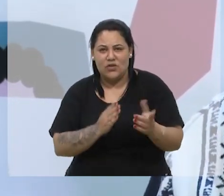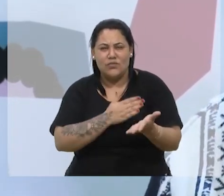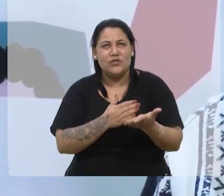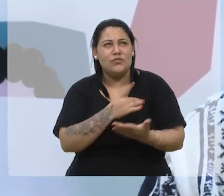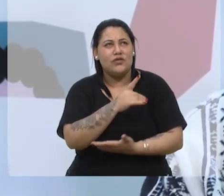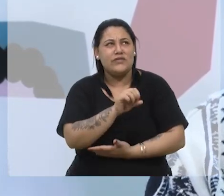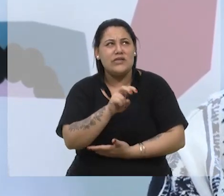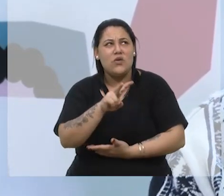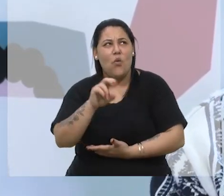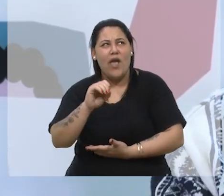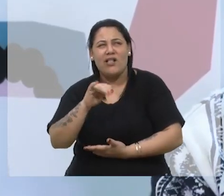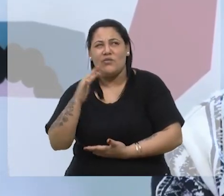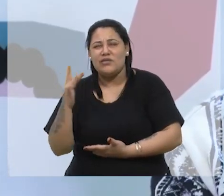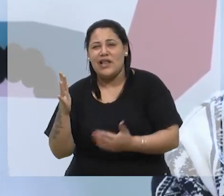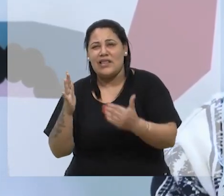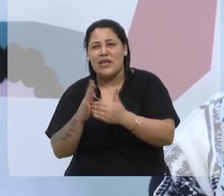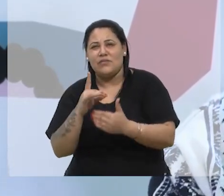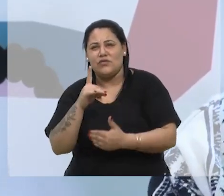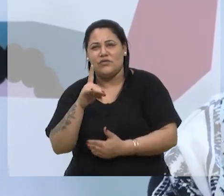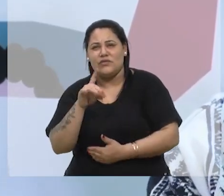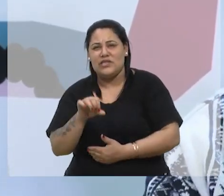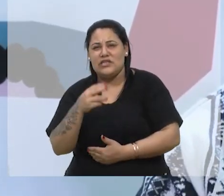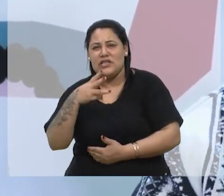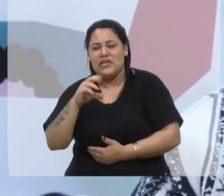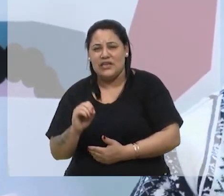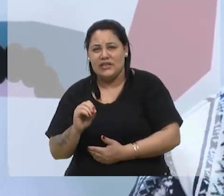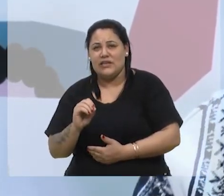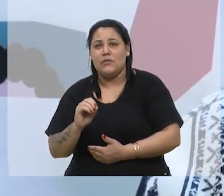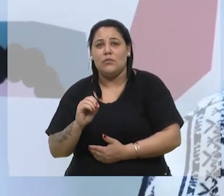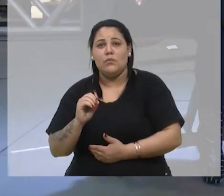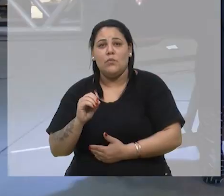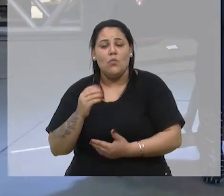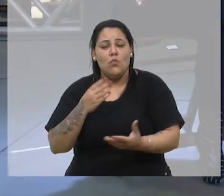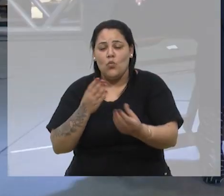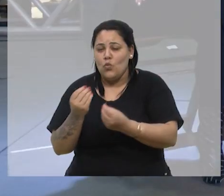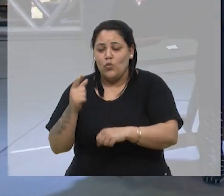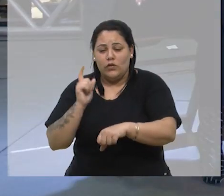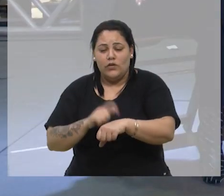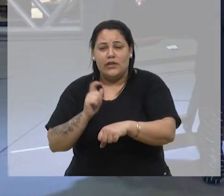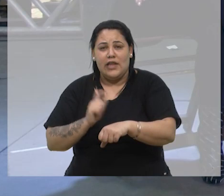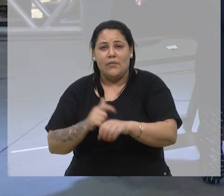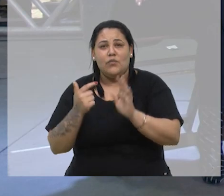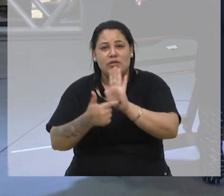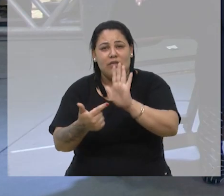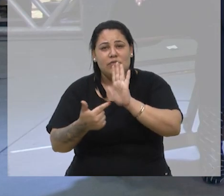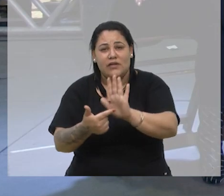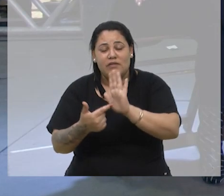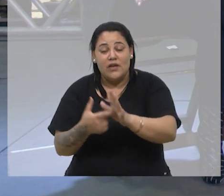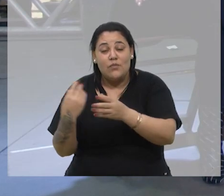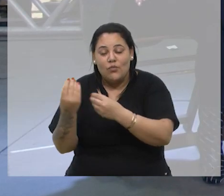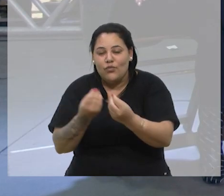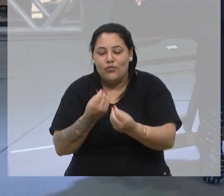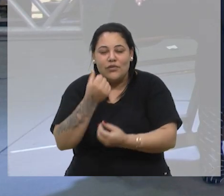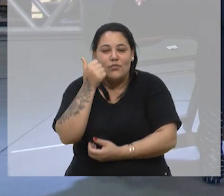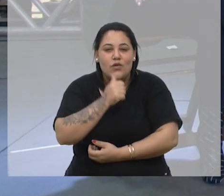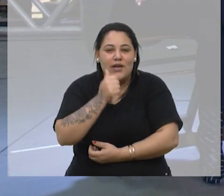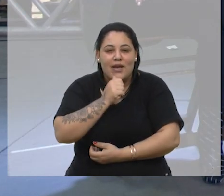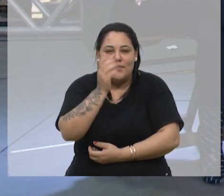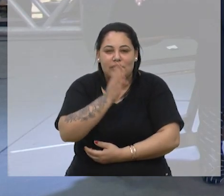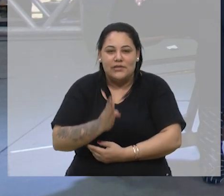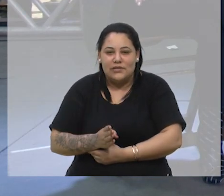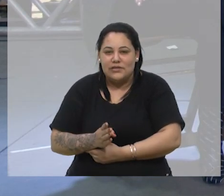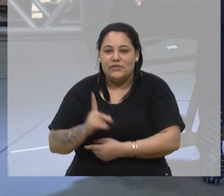aqui. Isso. E o meu conto é baseado em um conto do Cortázar, prof. Mas Ai, que legal. Esse vai ser lançado, né?